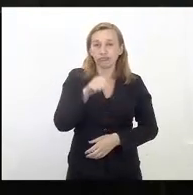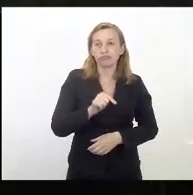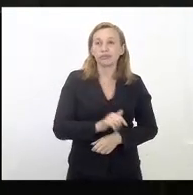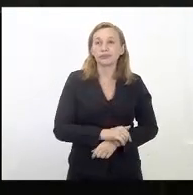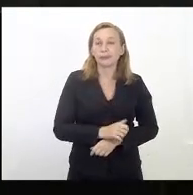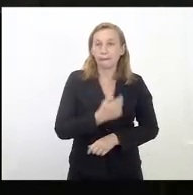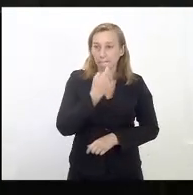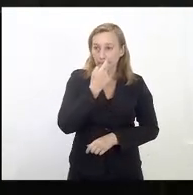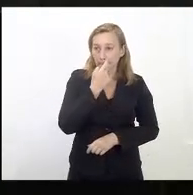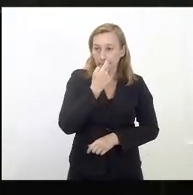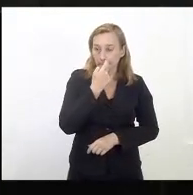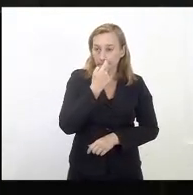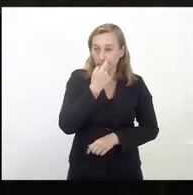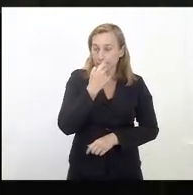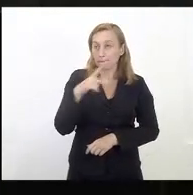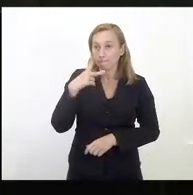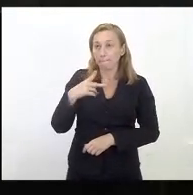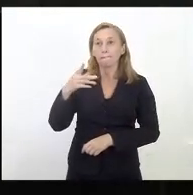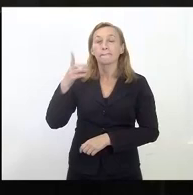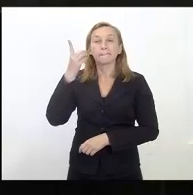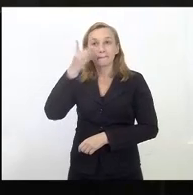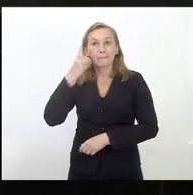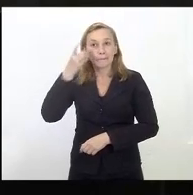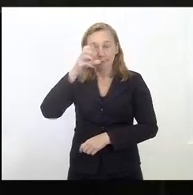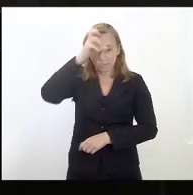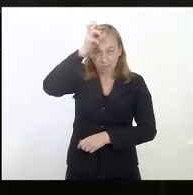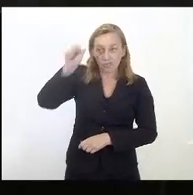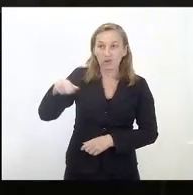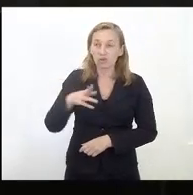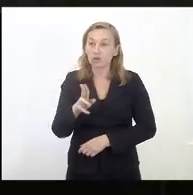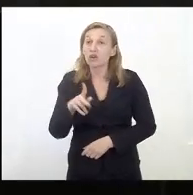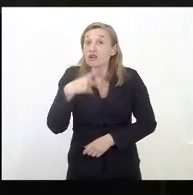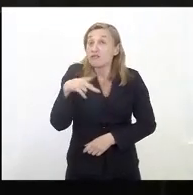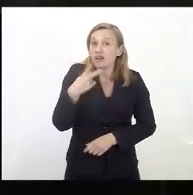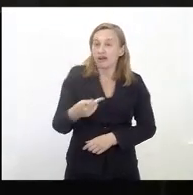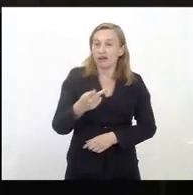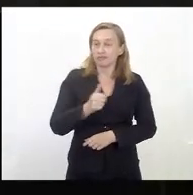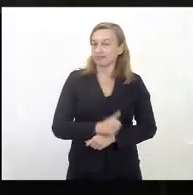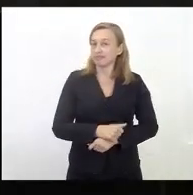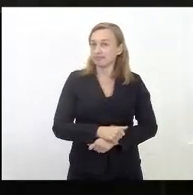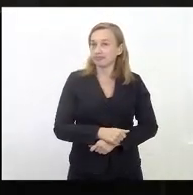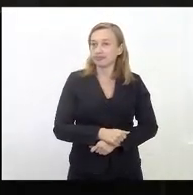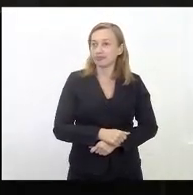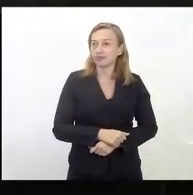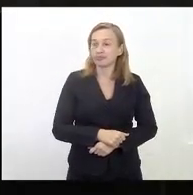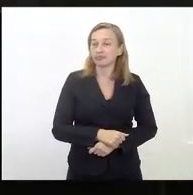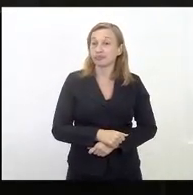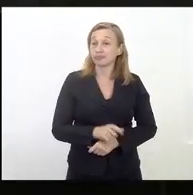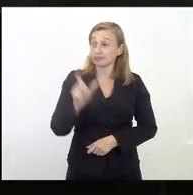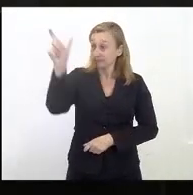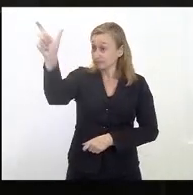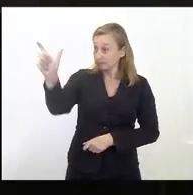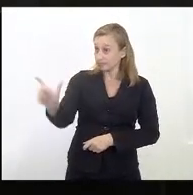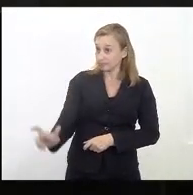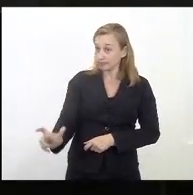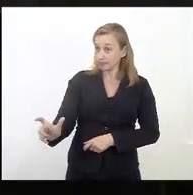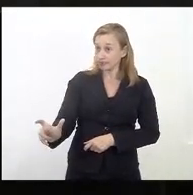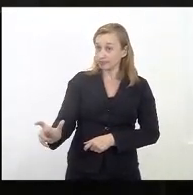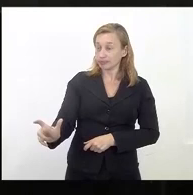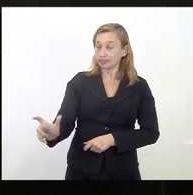em couro ao que diz a ele para te ajudar e falar é do simbolismo é de que esta figura